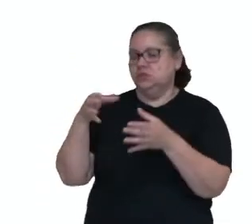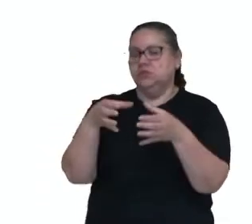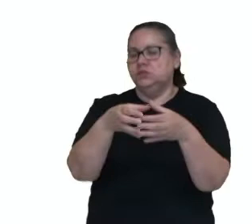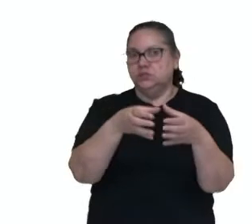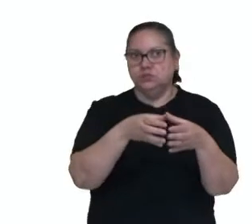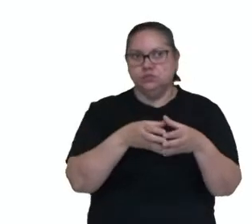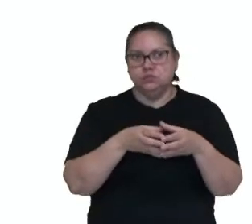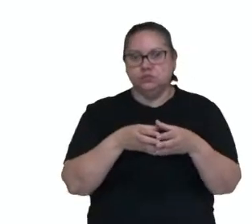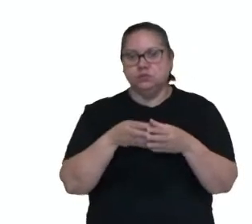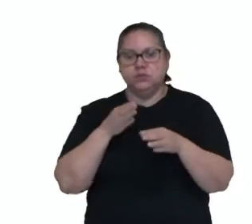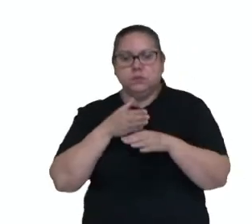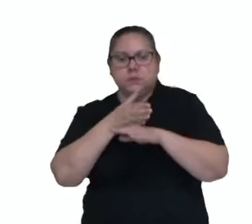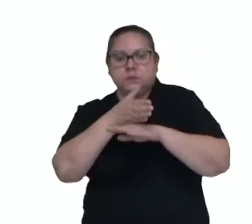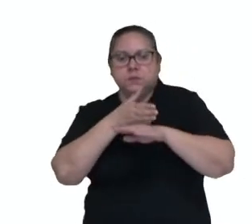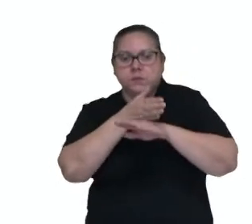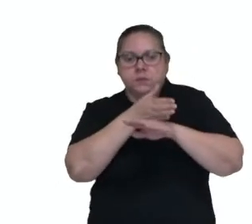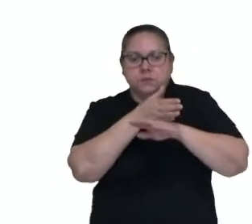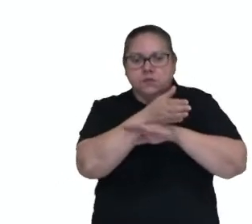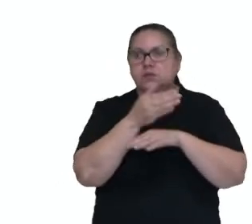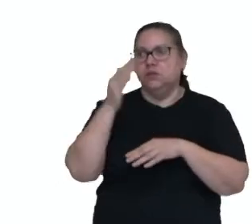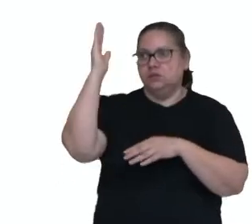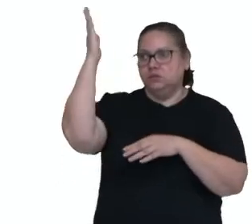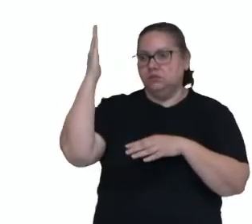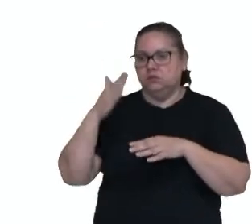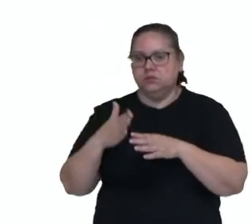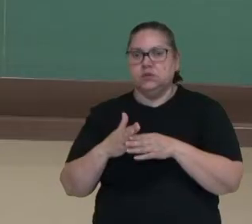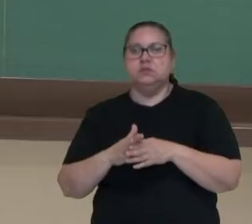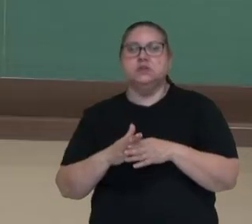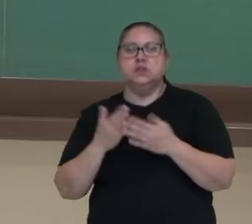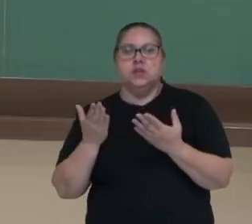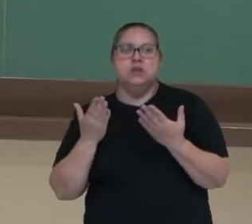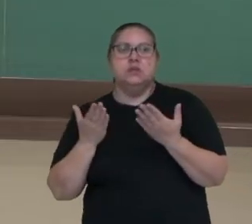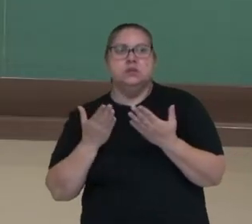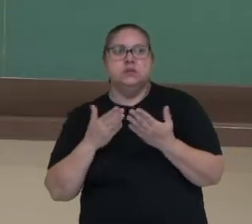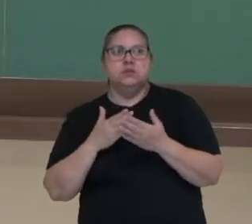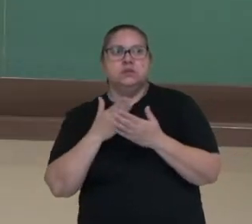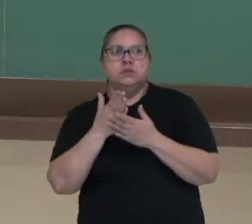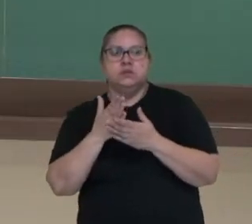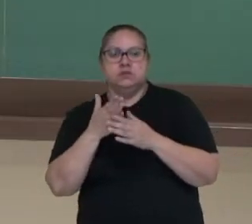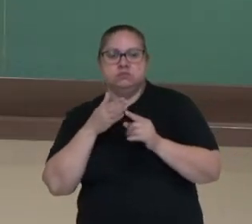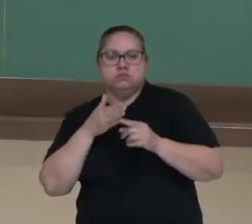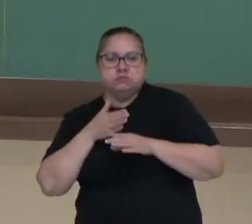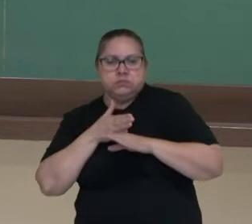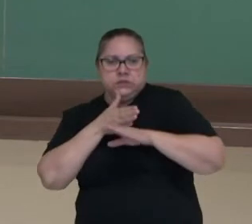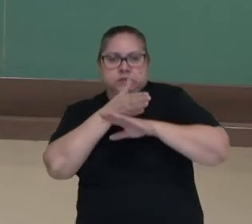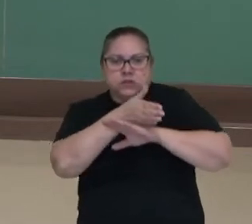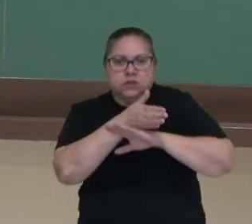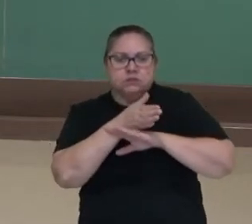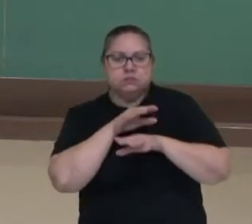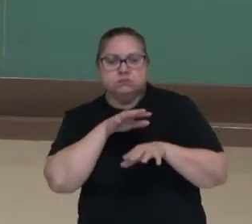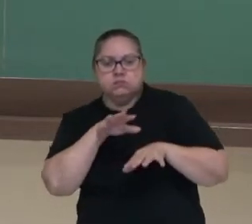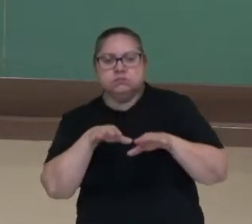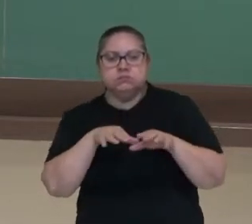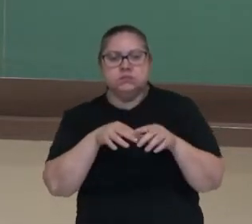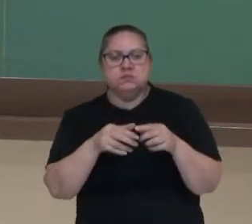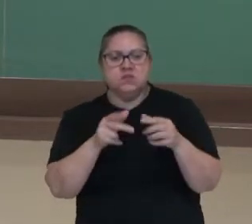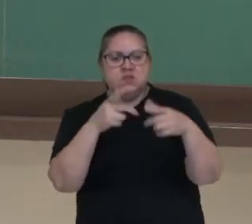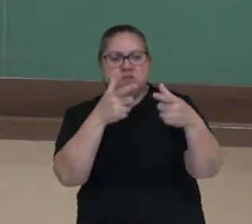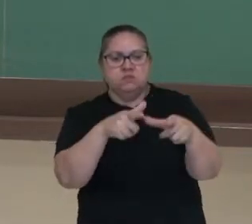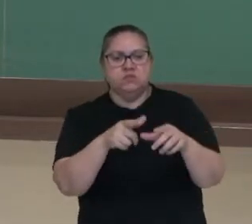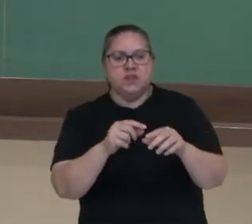grupos aventureiros que vão se adentrar, o termo adentrar é bem interessante, é interiorizar, e eles vão ali fundar